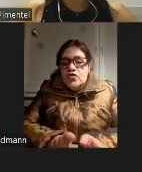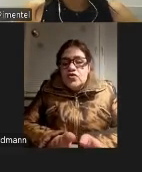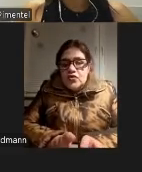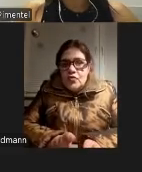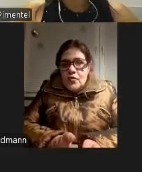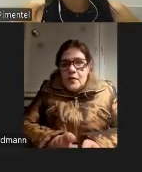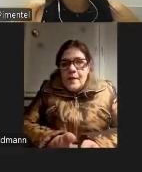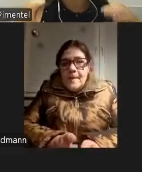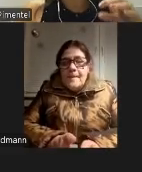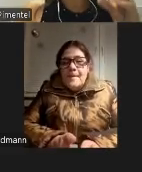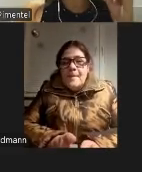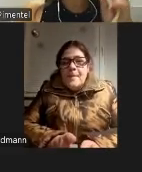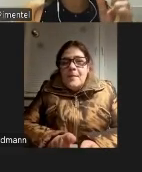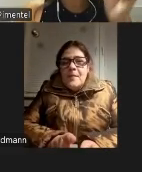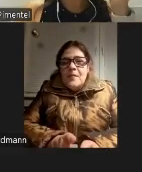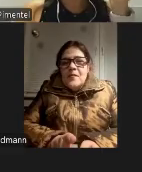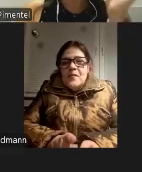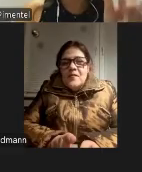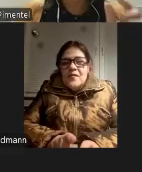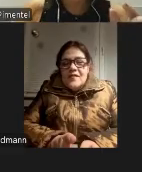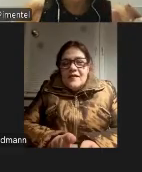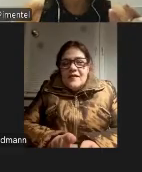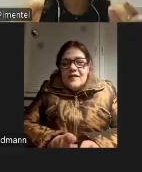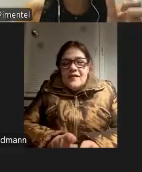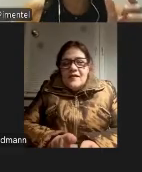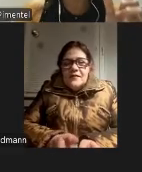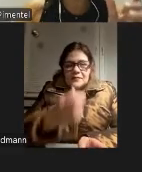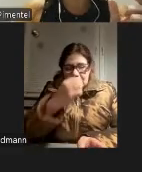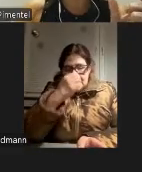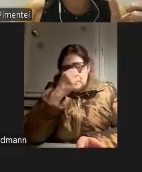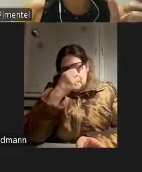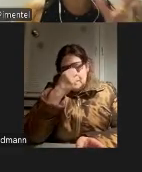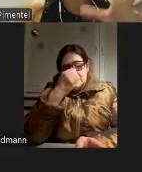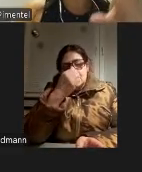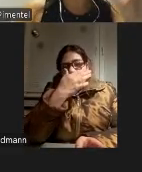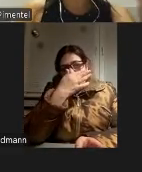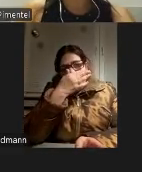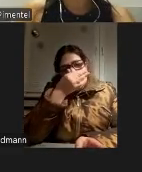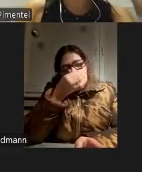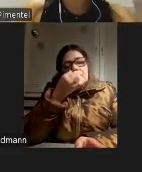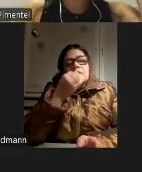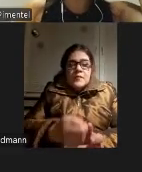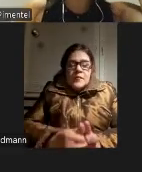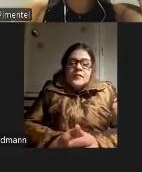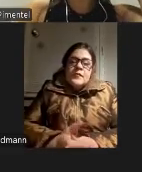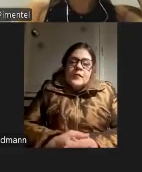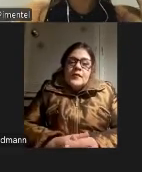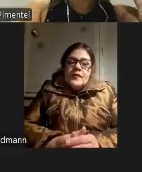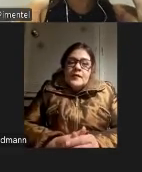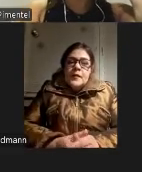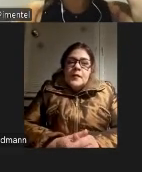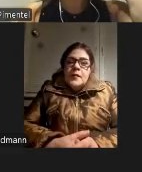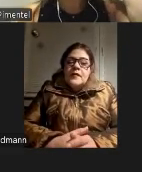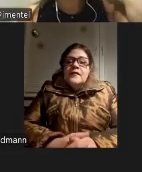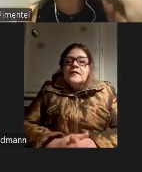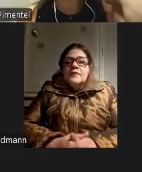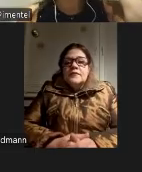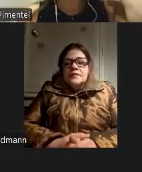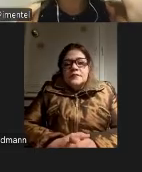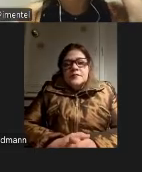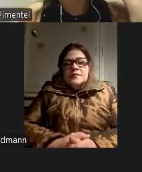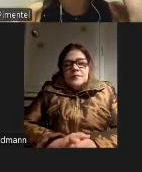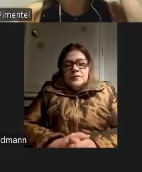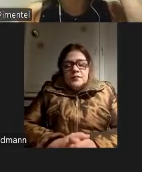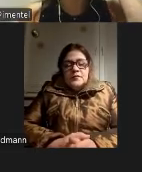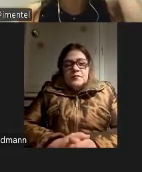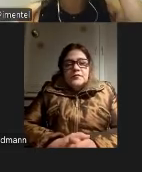o estudo que é que que tem que fazer. Você tem que ler o nome, né? sim, Explica. Por exemplo, o primeiro, a gente tem em lilás, mas está